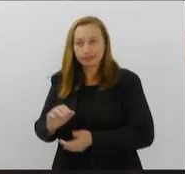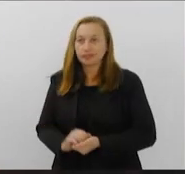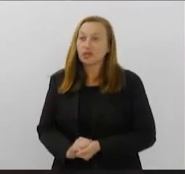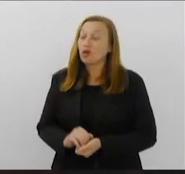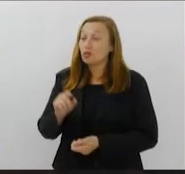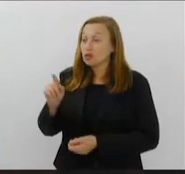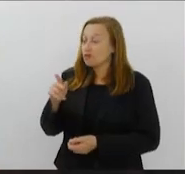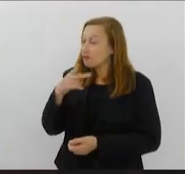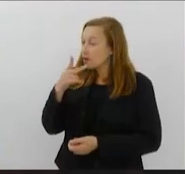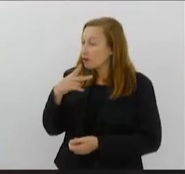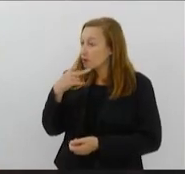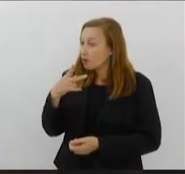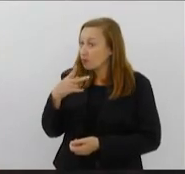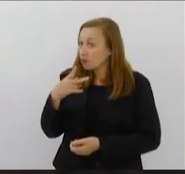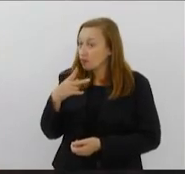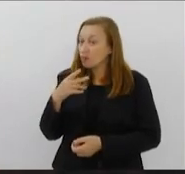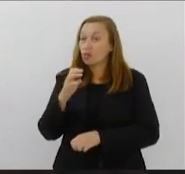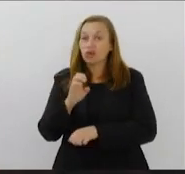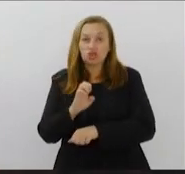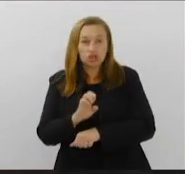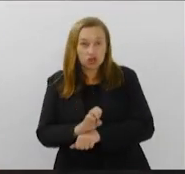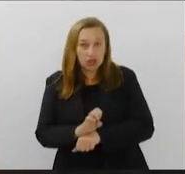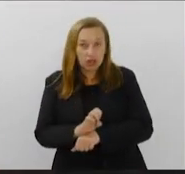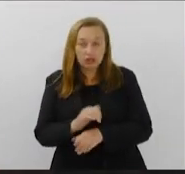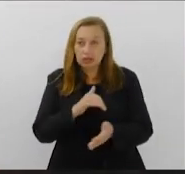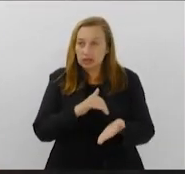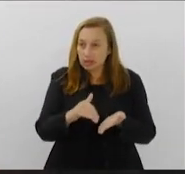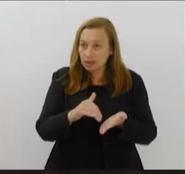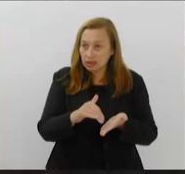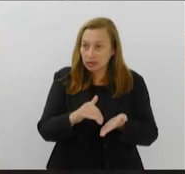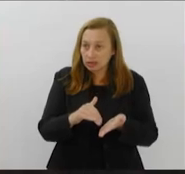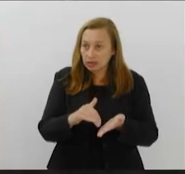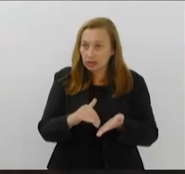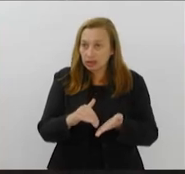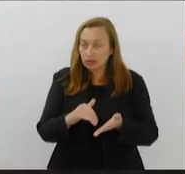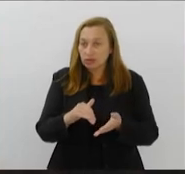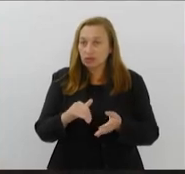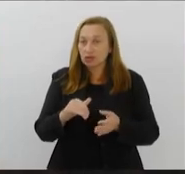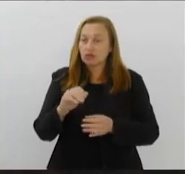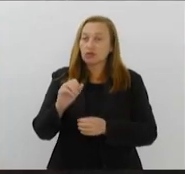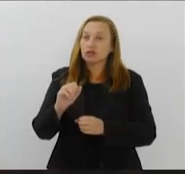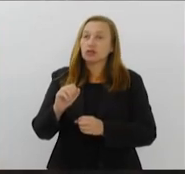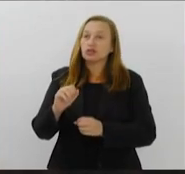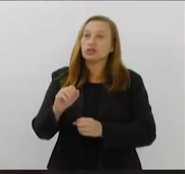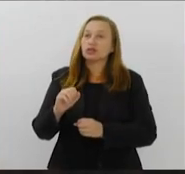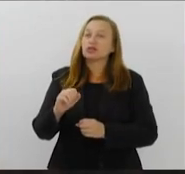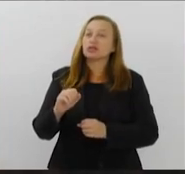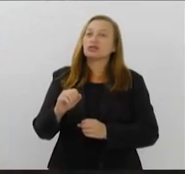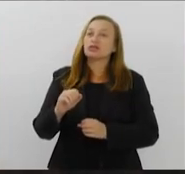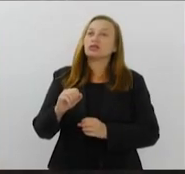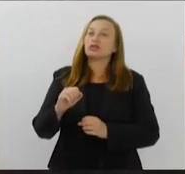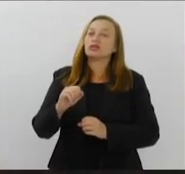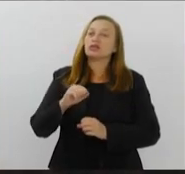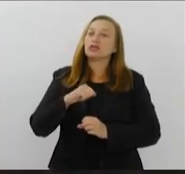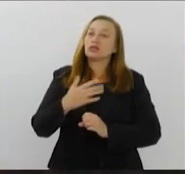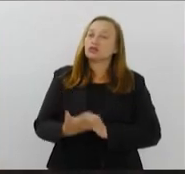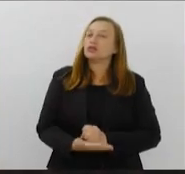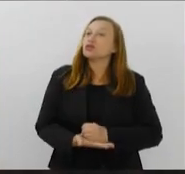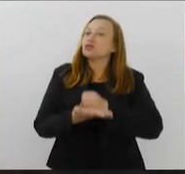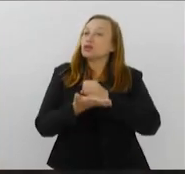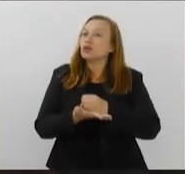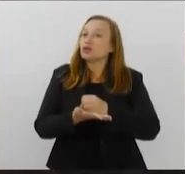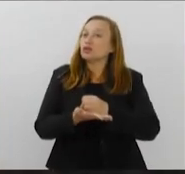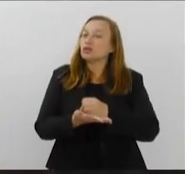Você falou que o Estado, a Secretaria de Estado de Ambiente Sustentável, vai lançar um plano